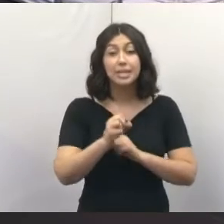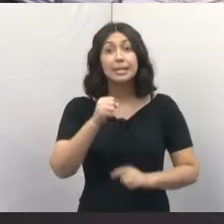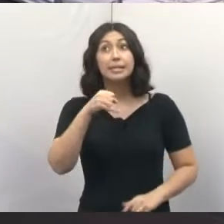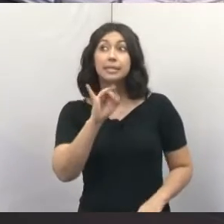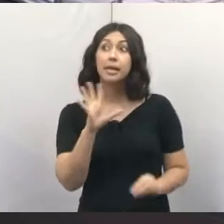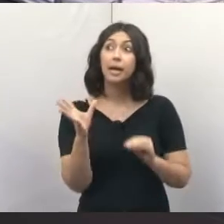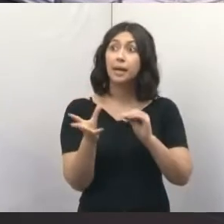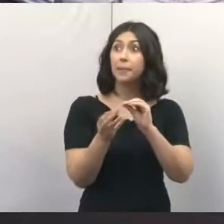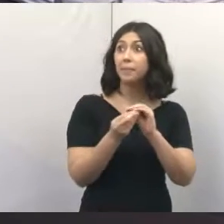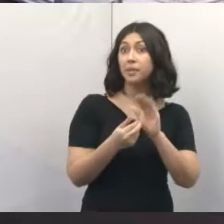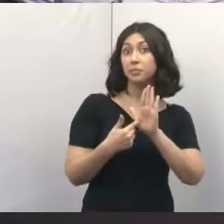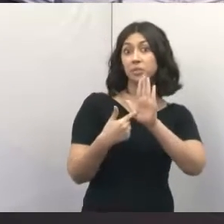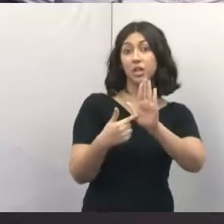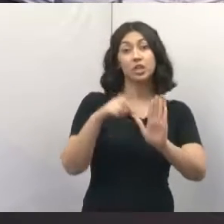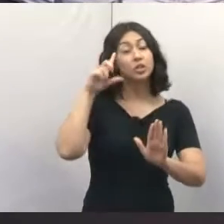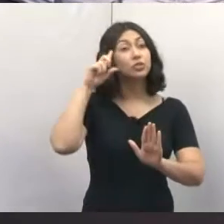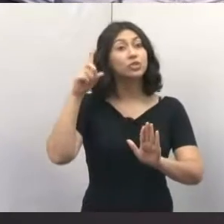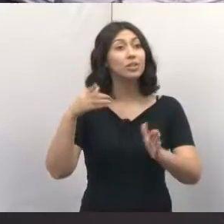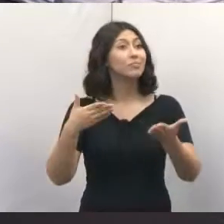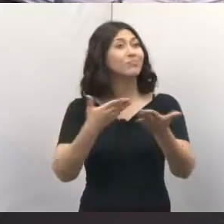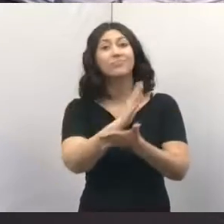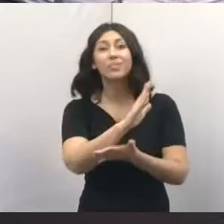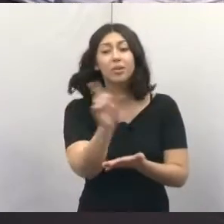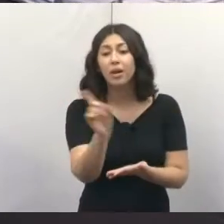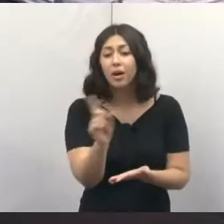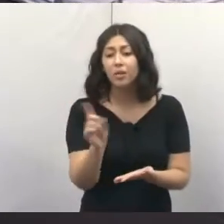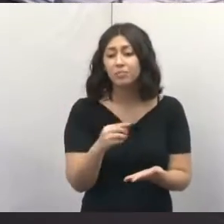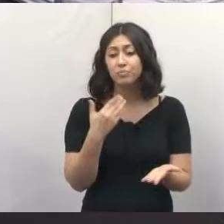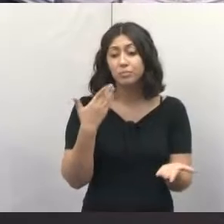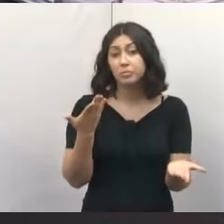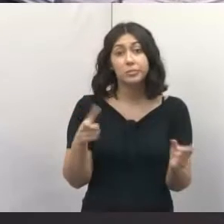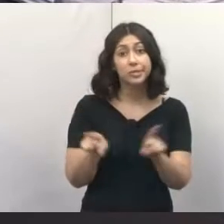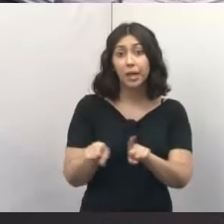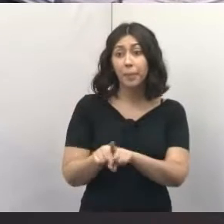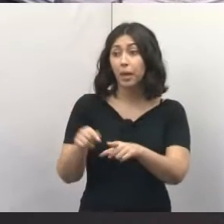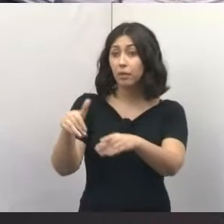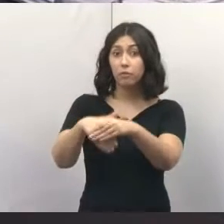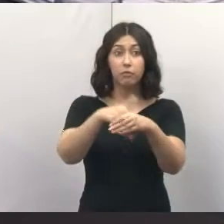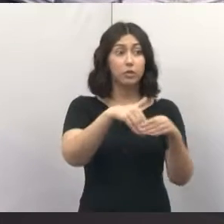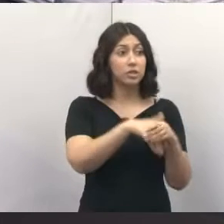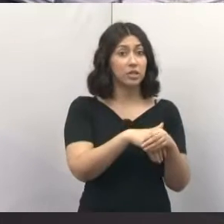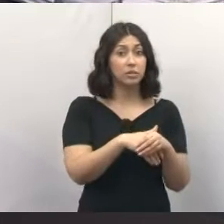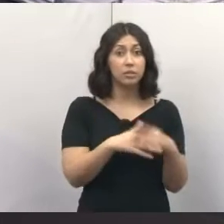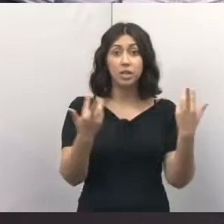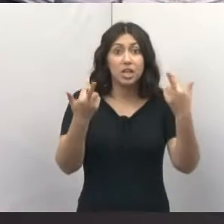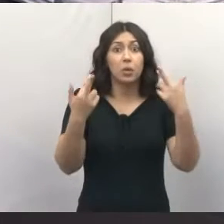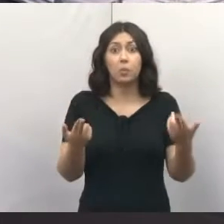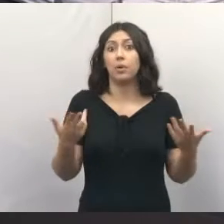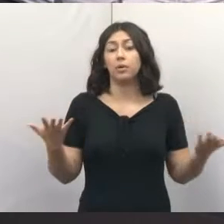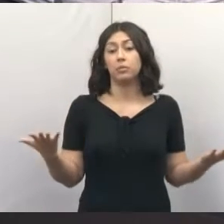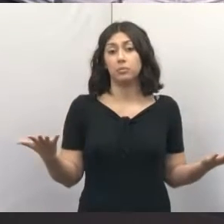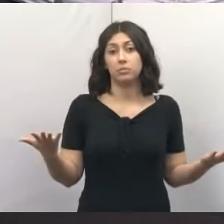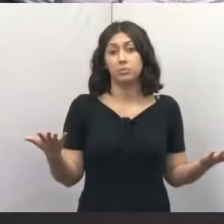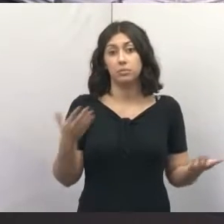for apresentada no dia e não tiver que passar, se for por maioria, não vai passar mesmo. Não vai mudar nada.